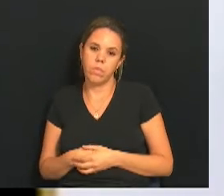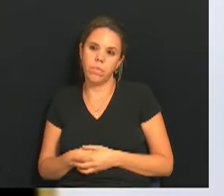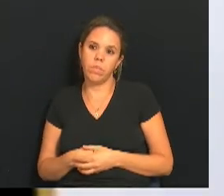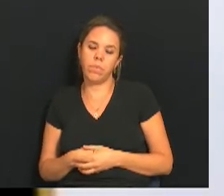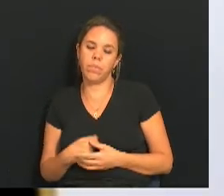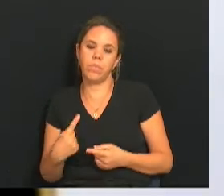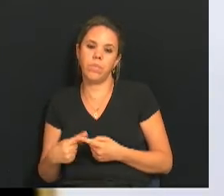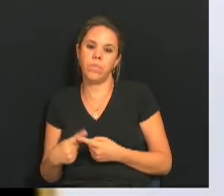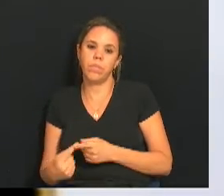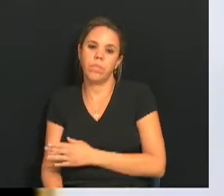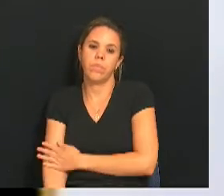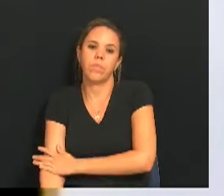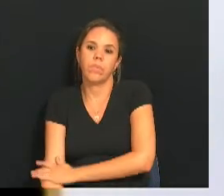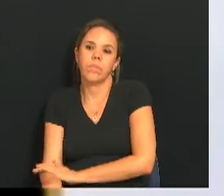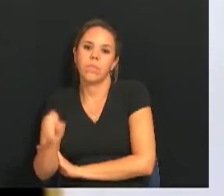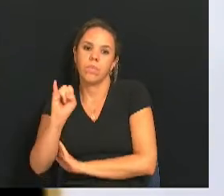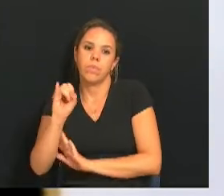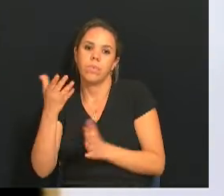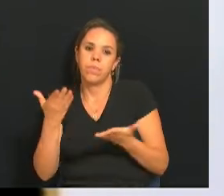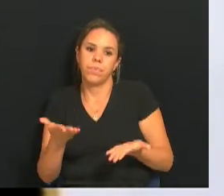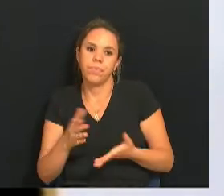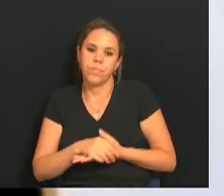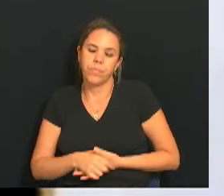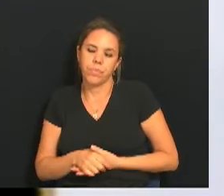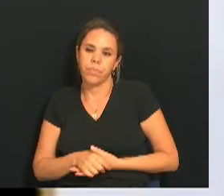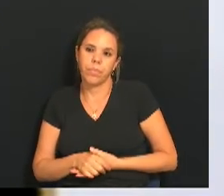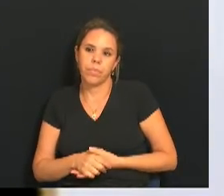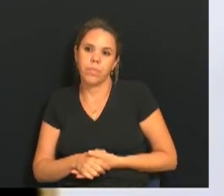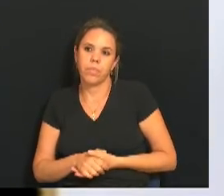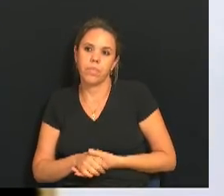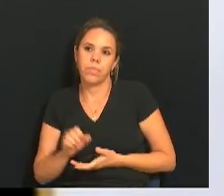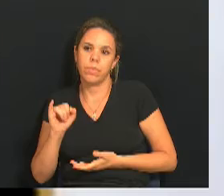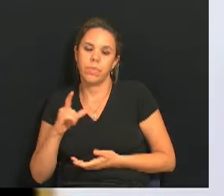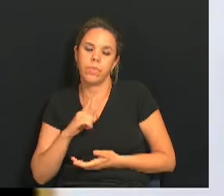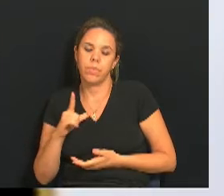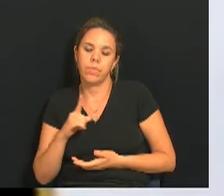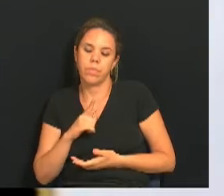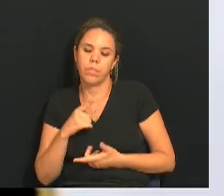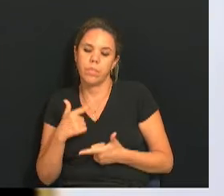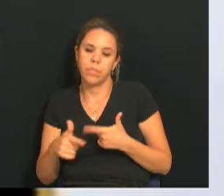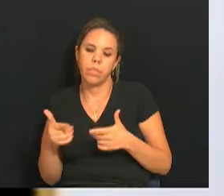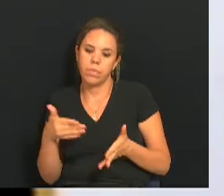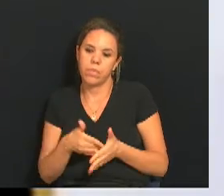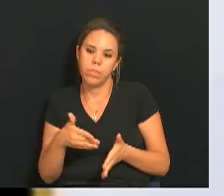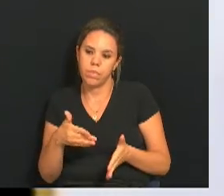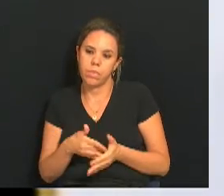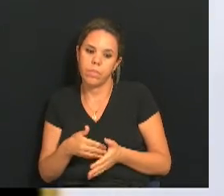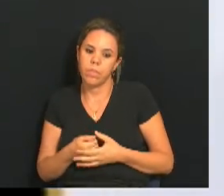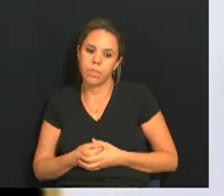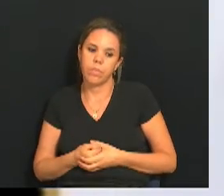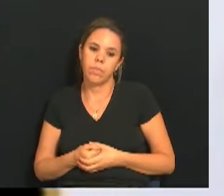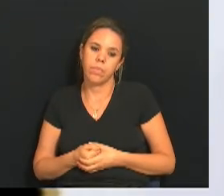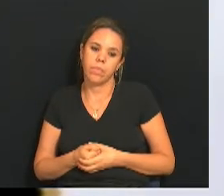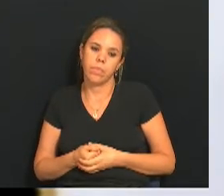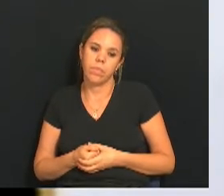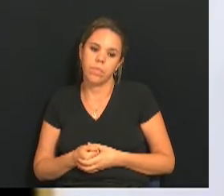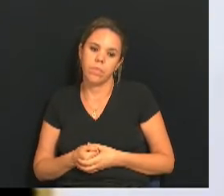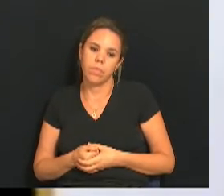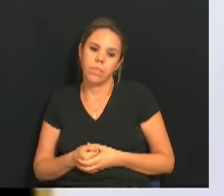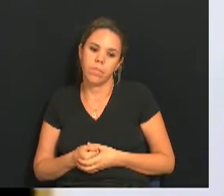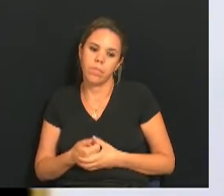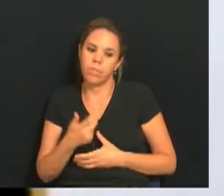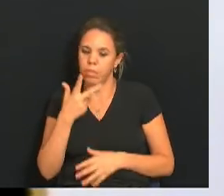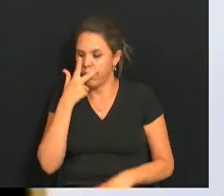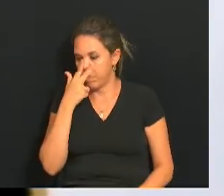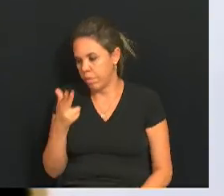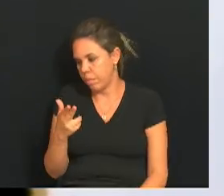se isso, se houver uma anuência, uma disposição, o que me parece é que